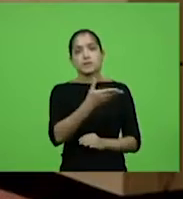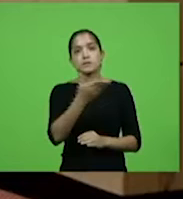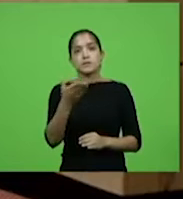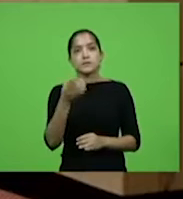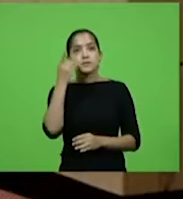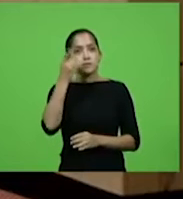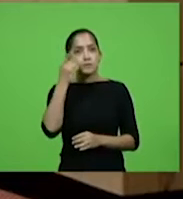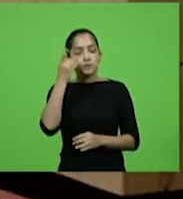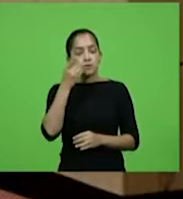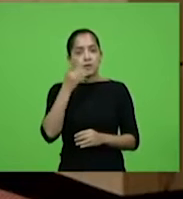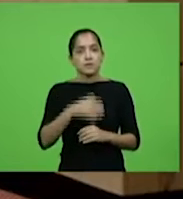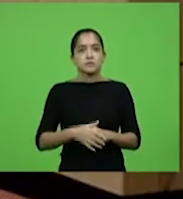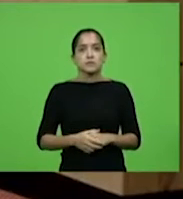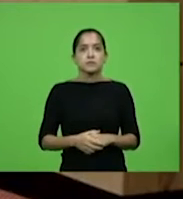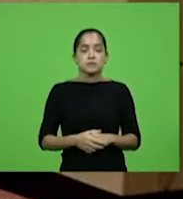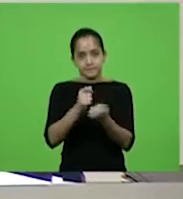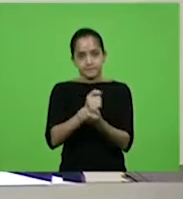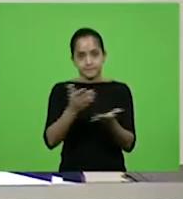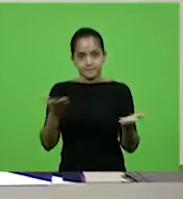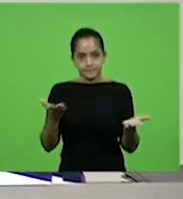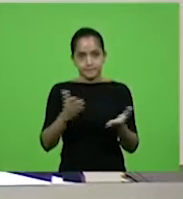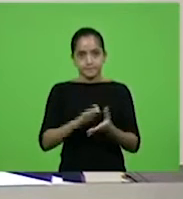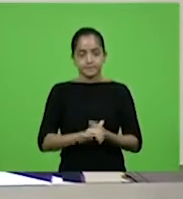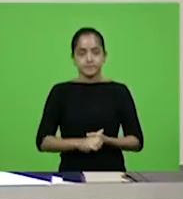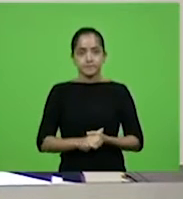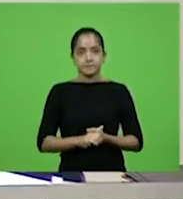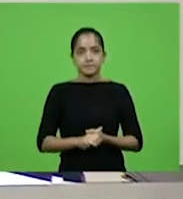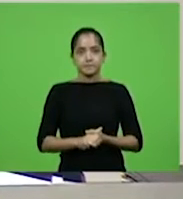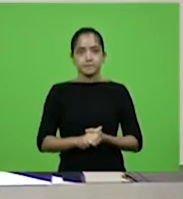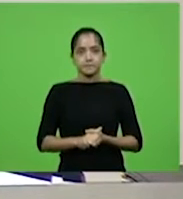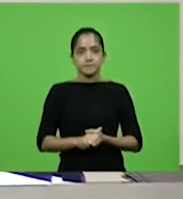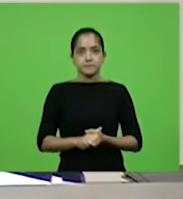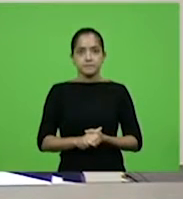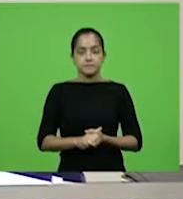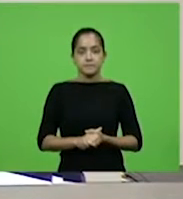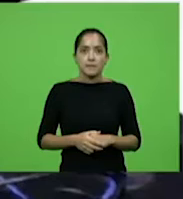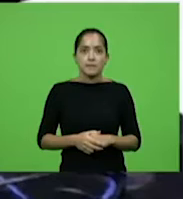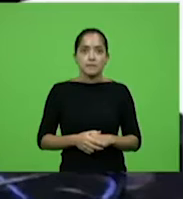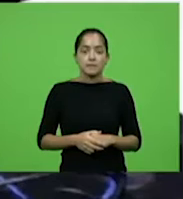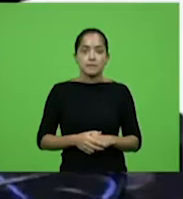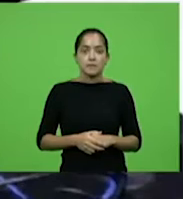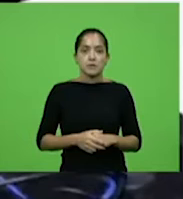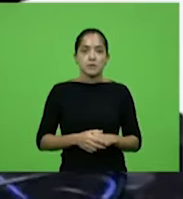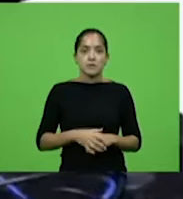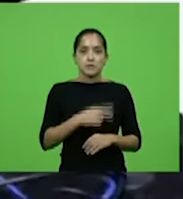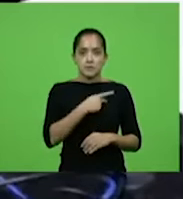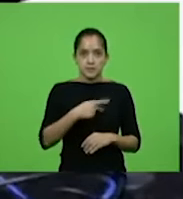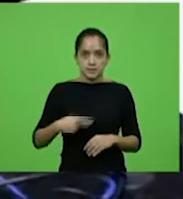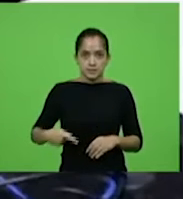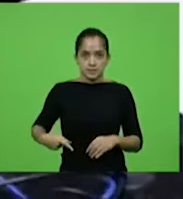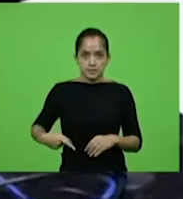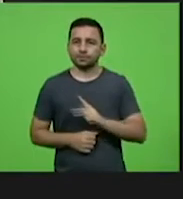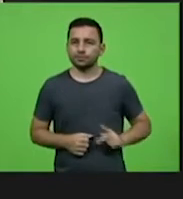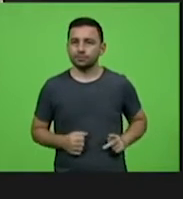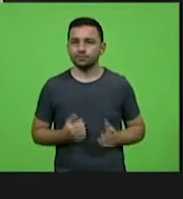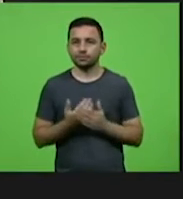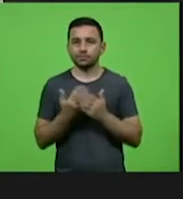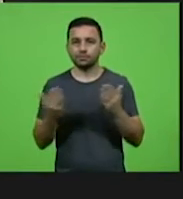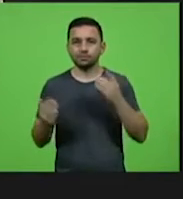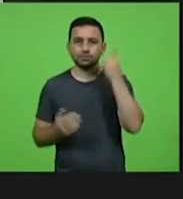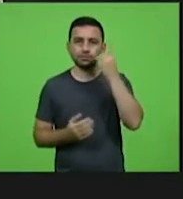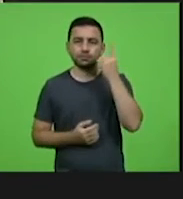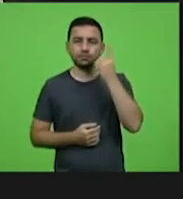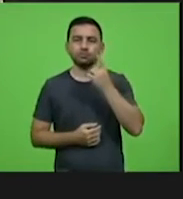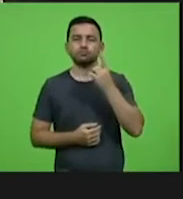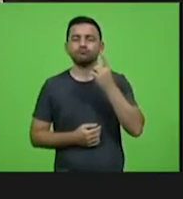o governo do estado encaminhou à Assembleia Legislativa três medidas Provisórias todas relacionadas ao coronavírus